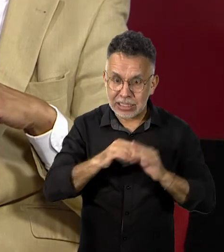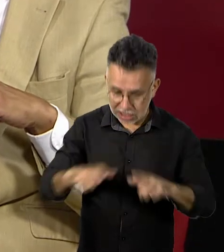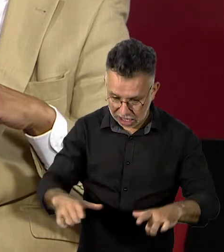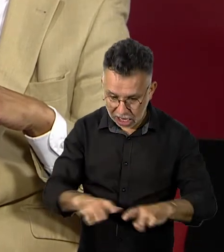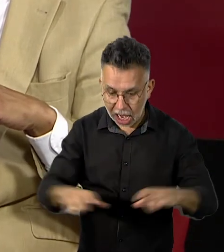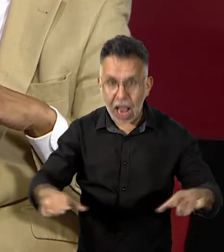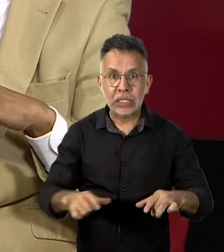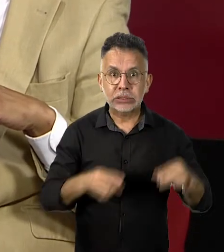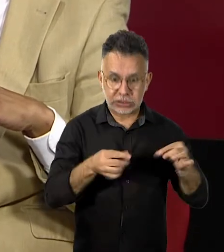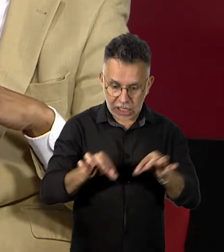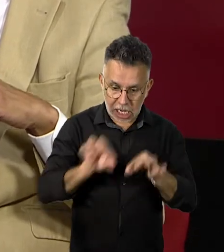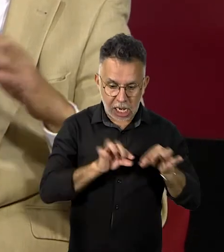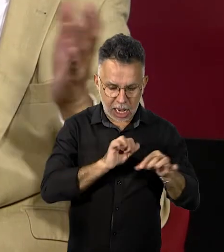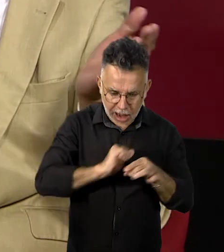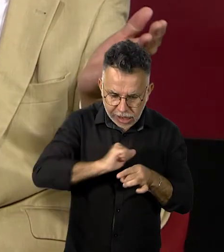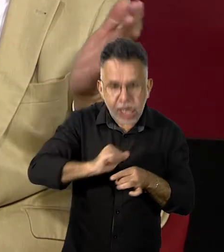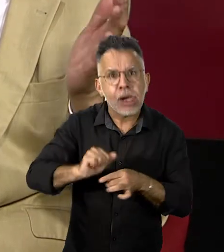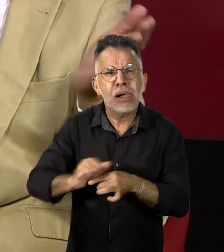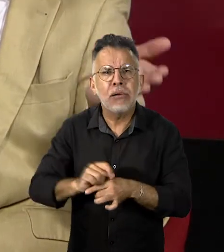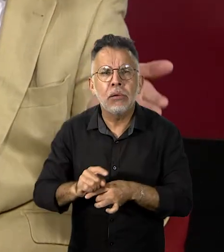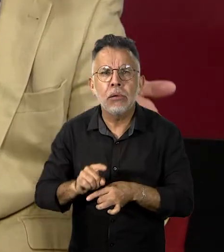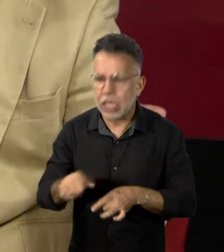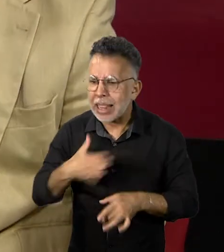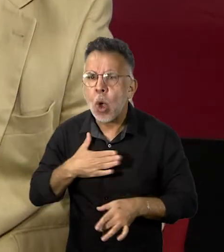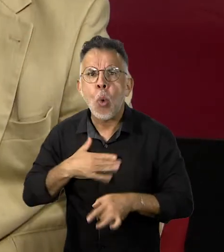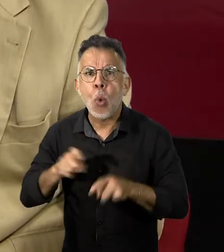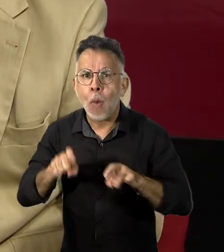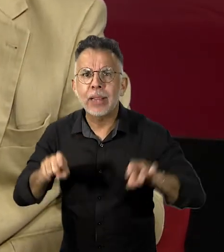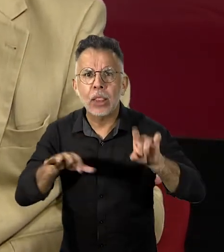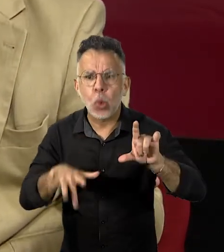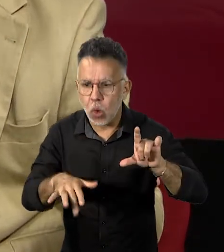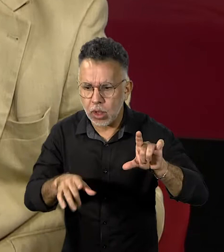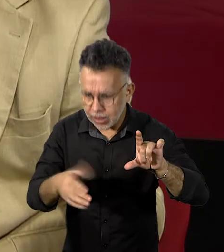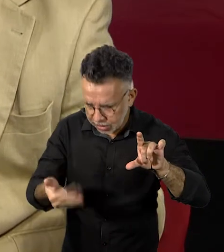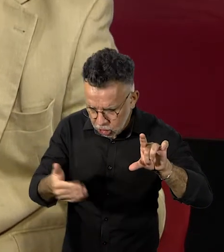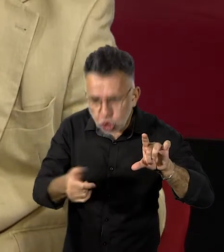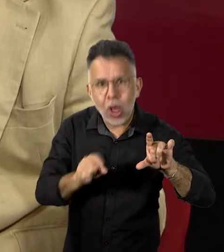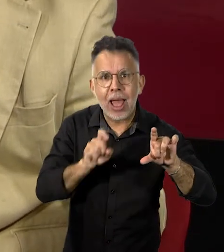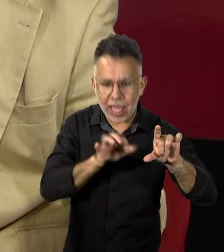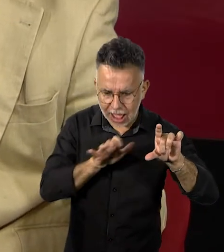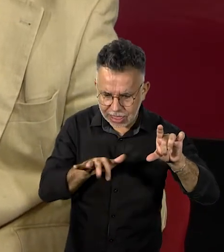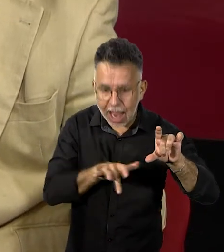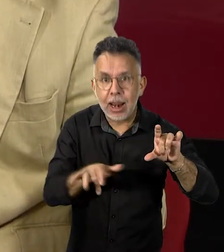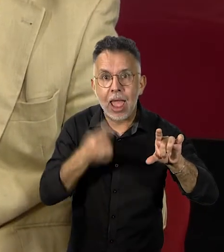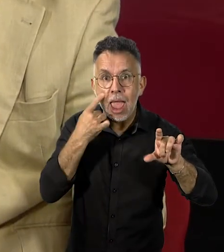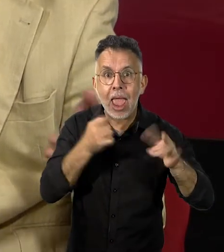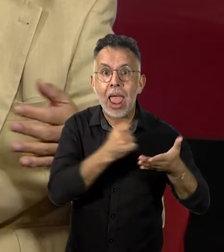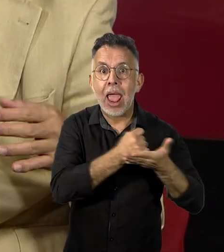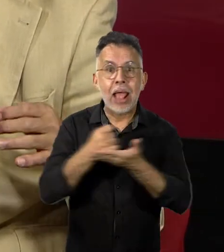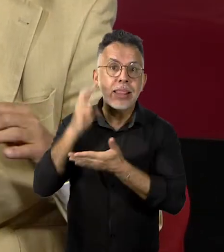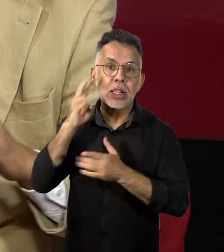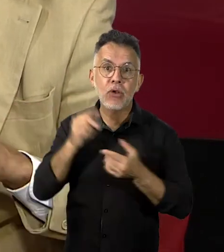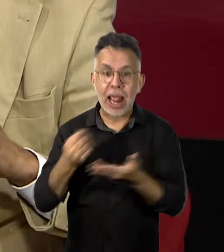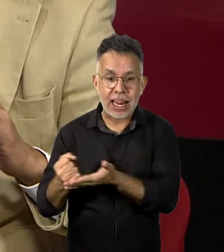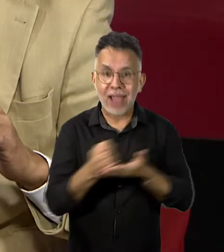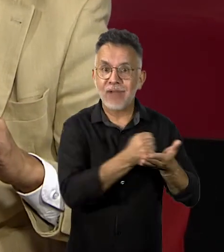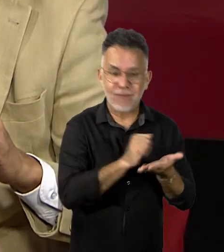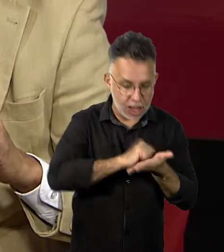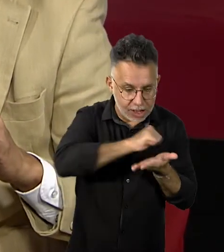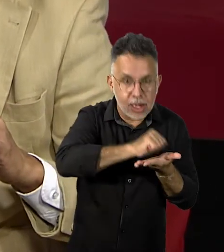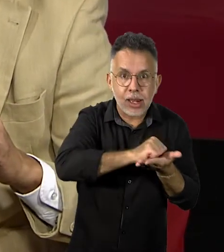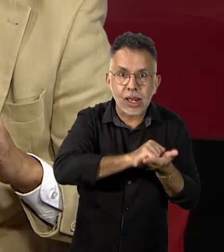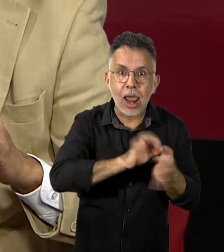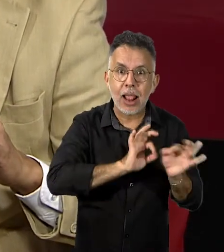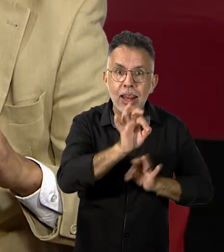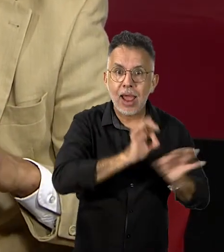casa e trazia de novo. Um dia eu cheguei no fim de semana e falei, cadê o computador dele aqui? Está sem as teclas. E aí na segunda-feira ele falava que ele levava as